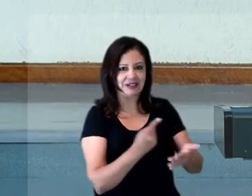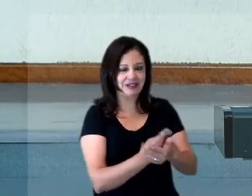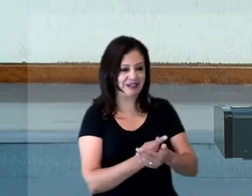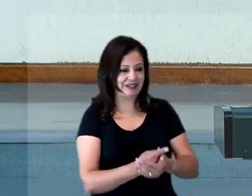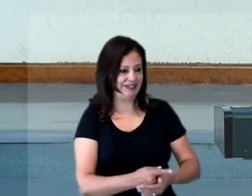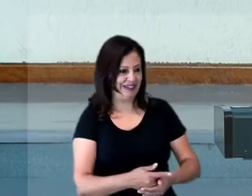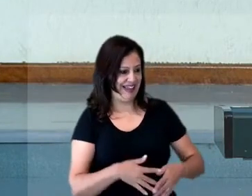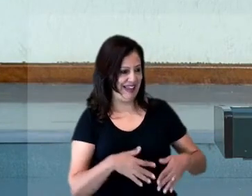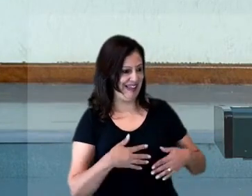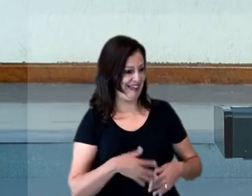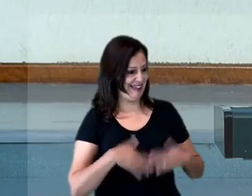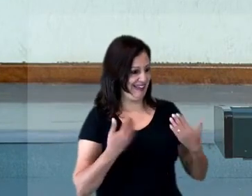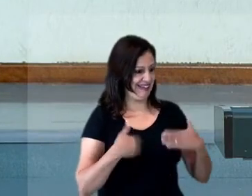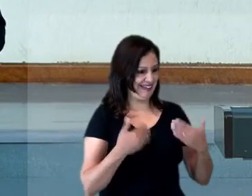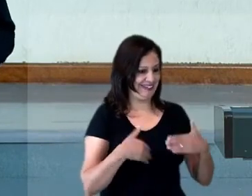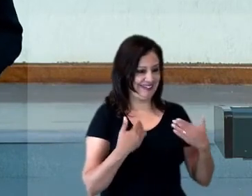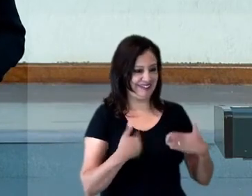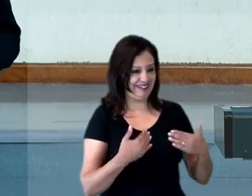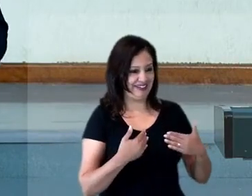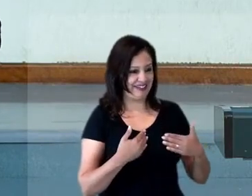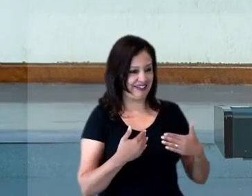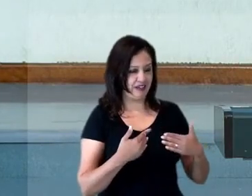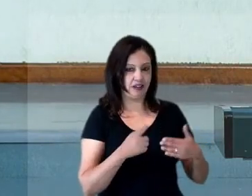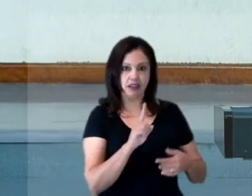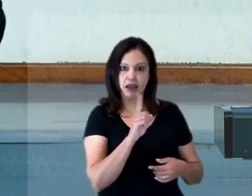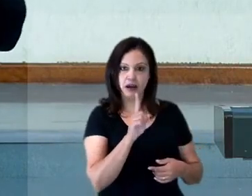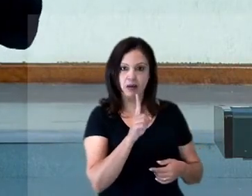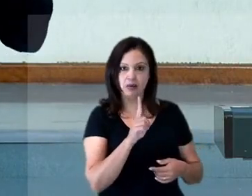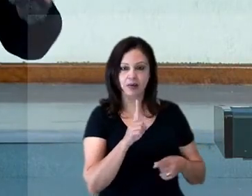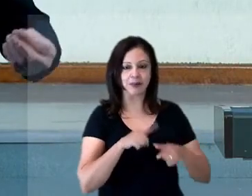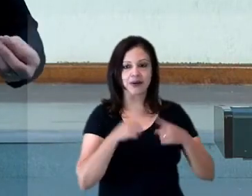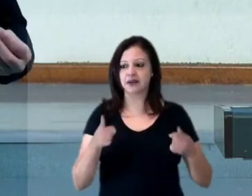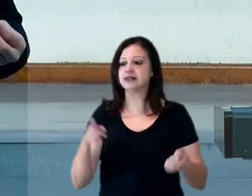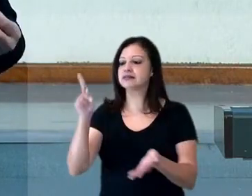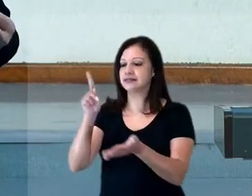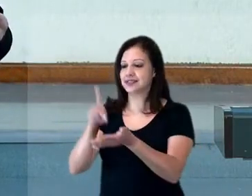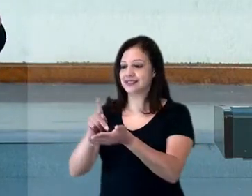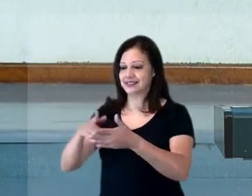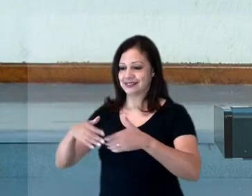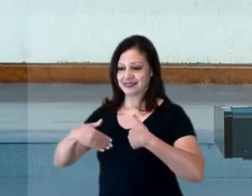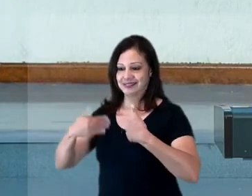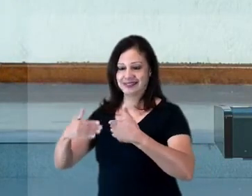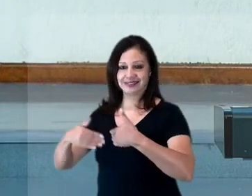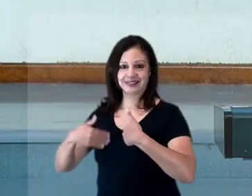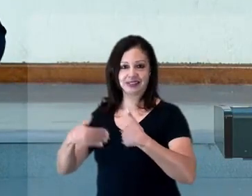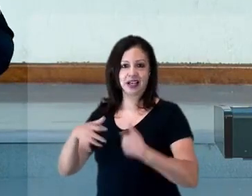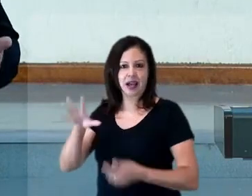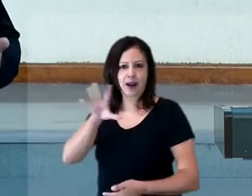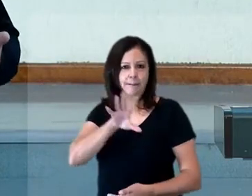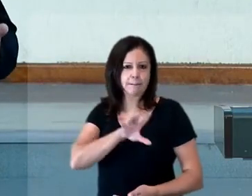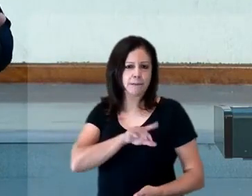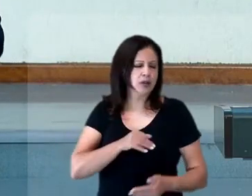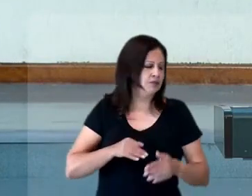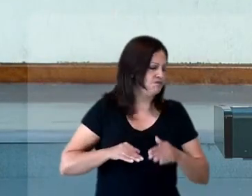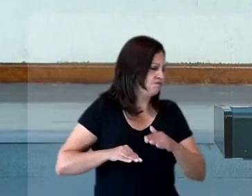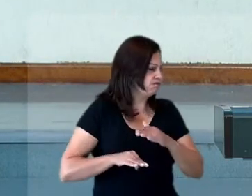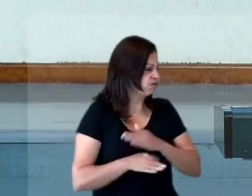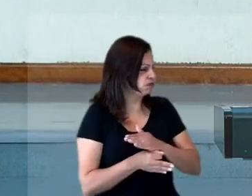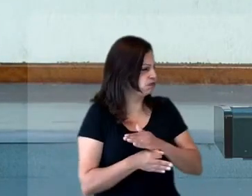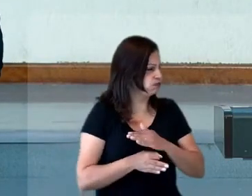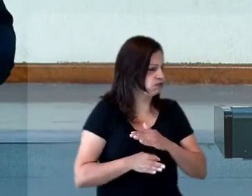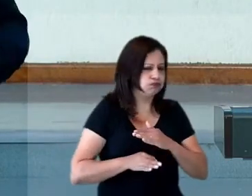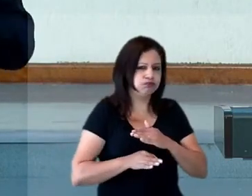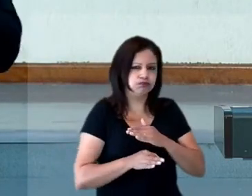com a verdade. Um amor que tudo sofre. Um amor que tudo crê, que